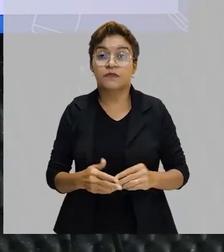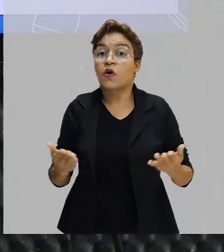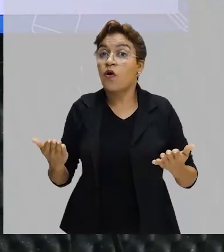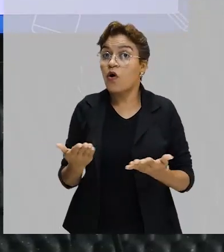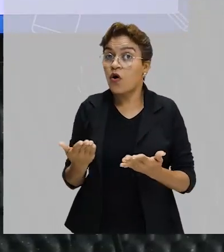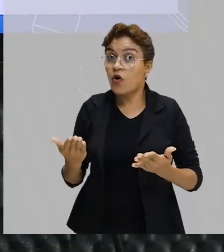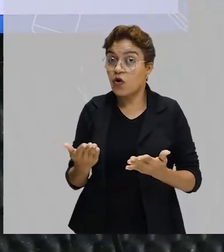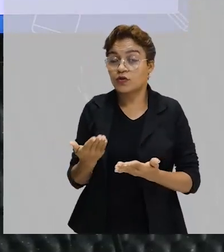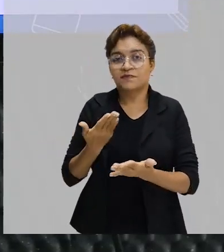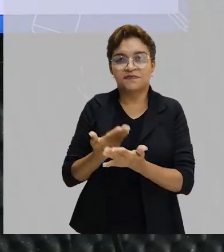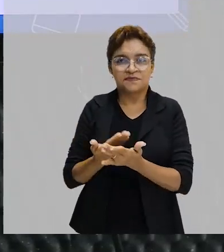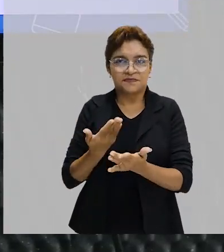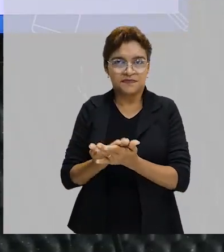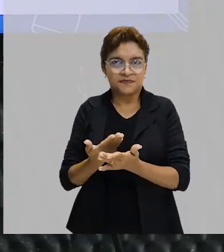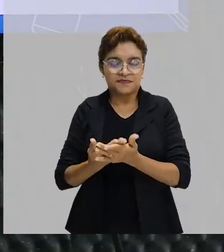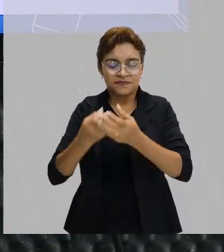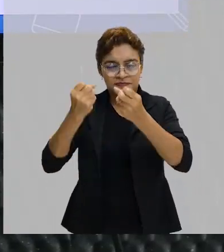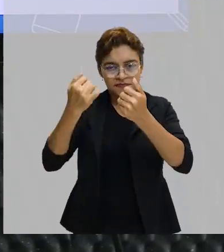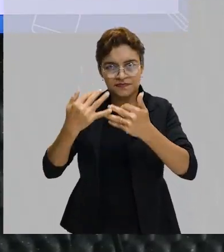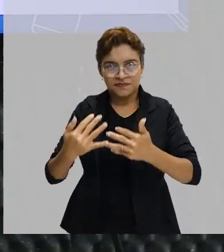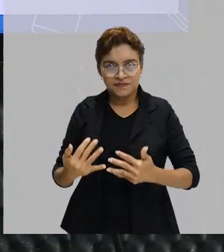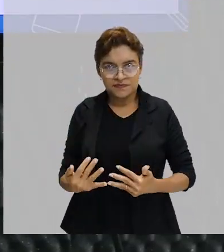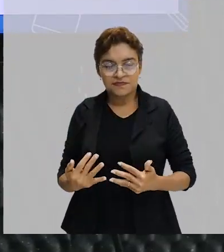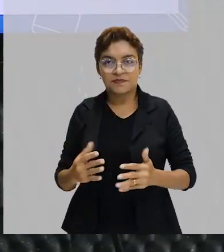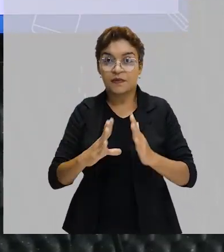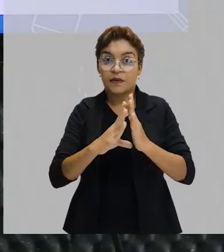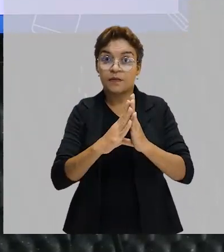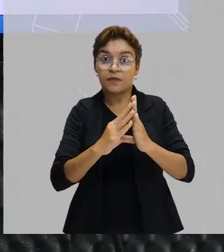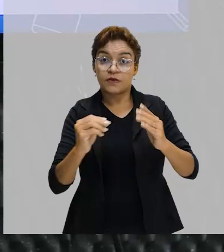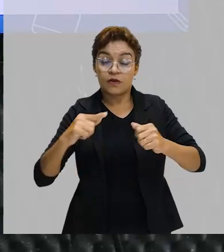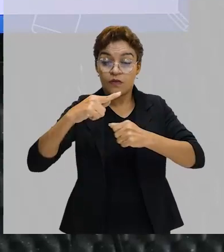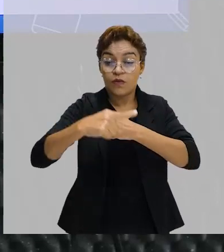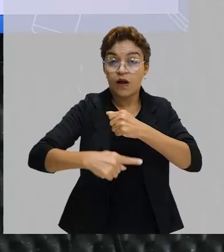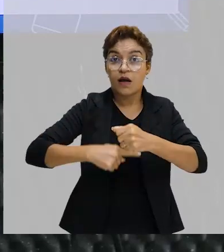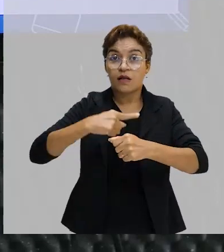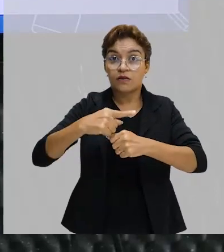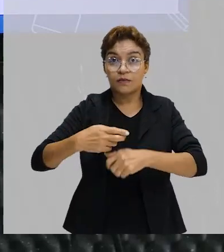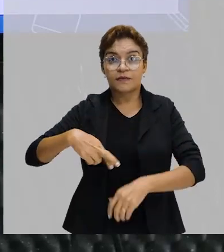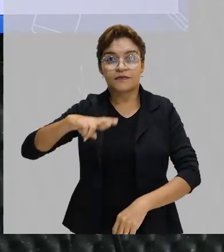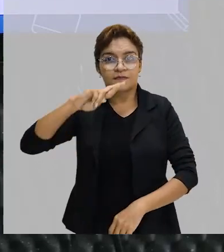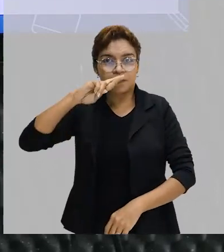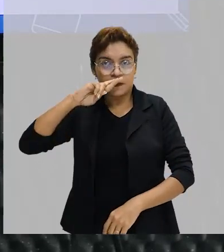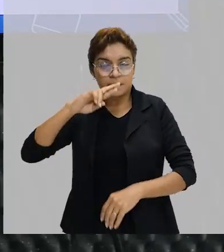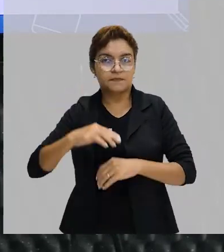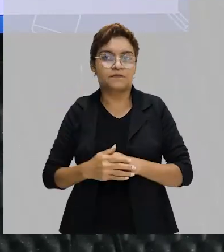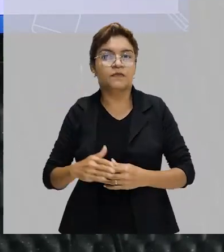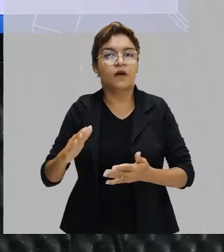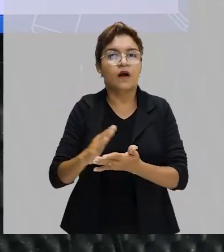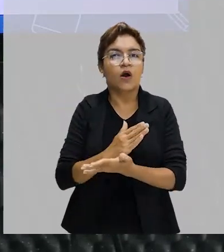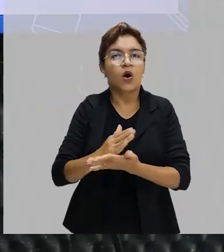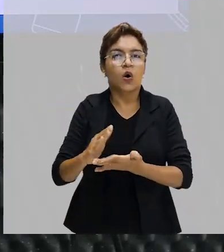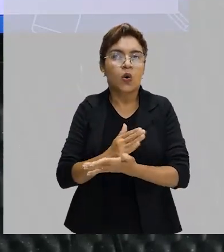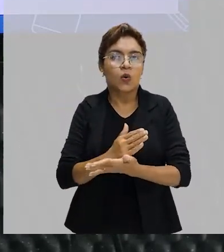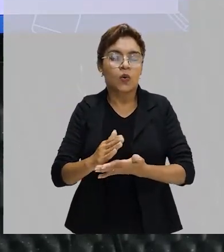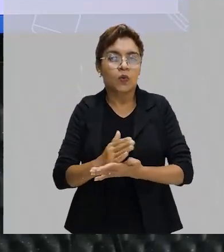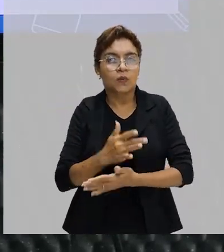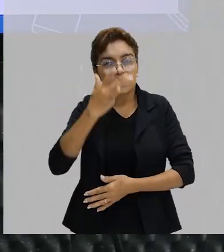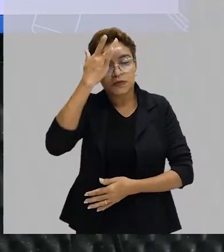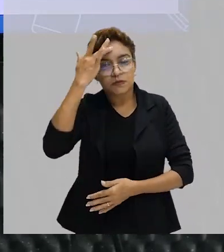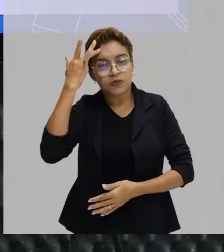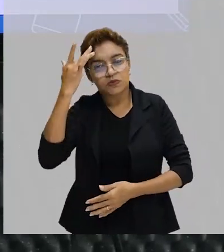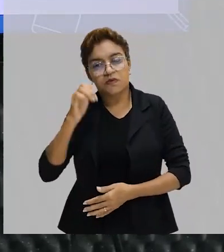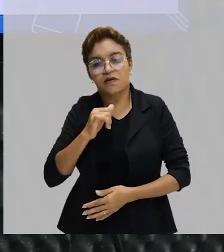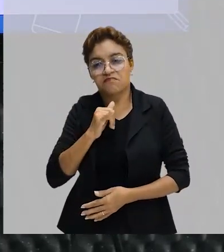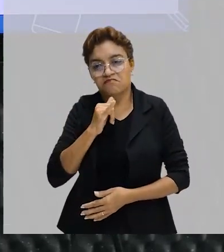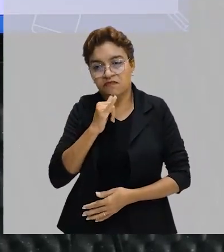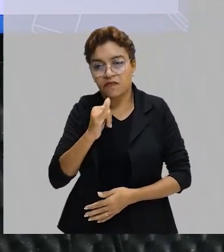hoje, a nossa aula, vamos estar abordando o modelo atômico de Rutherford-Bohr. Alguns autores chamam apenas de modelo de